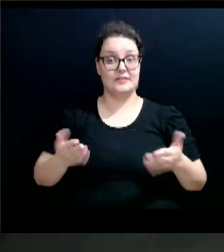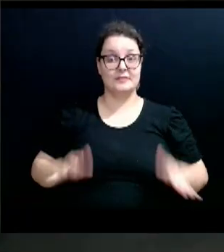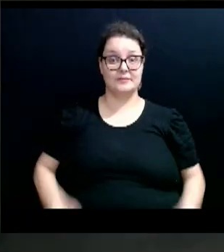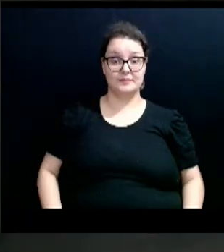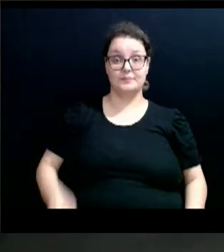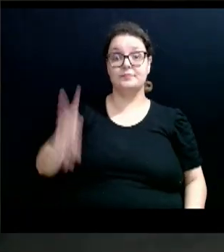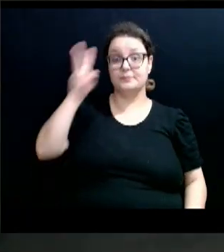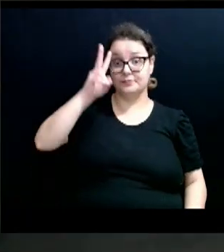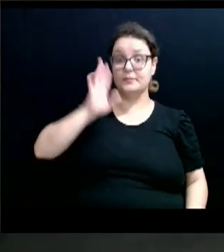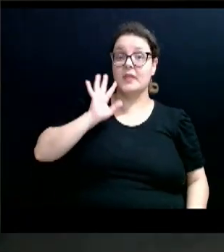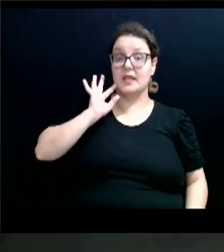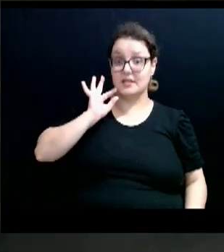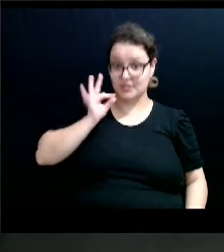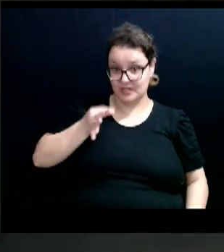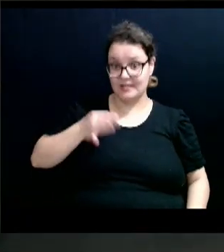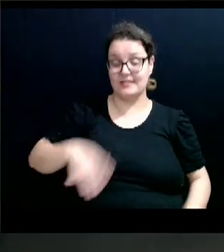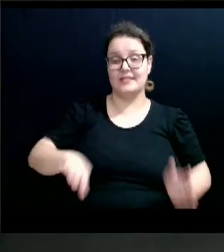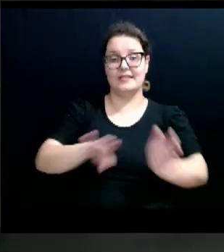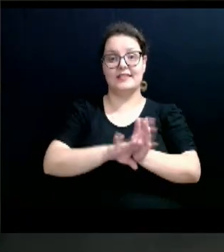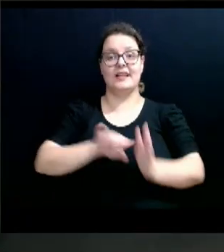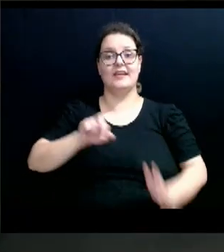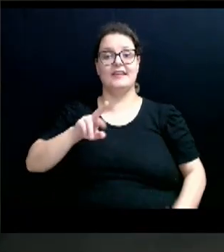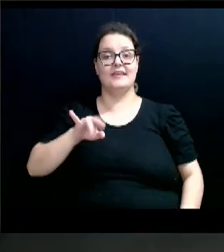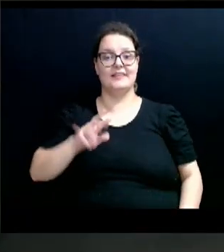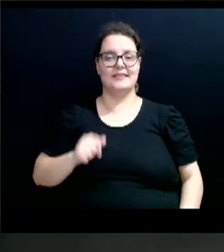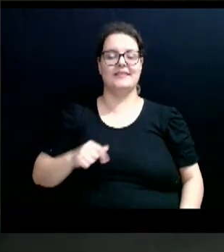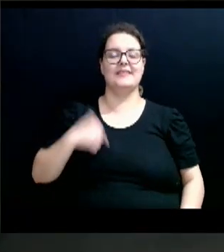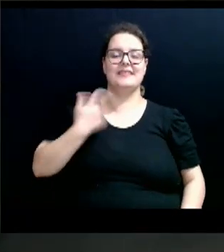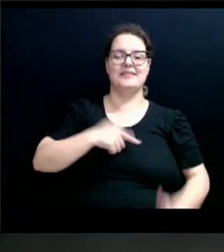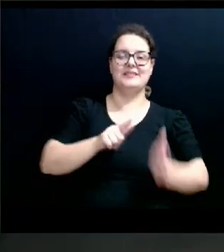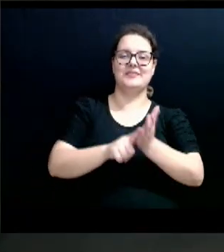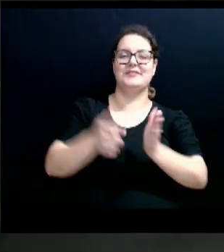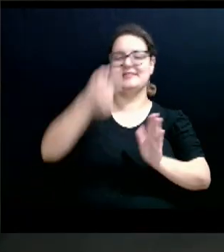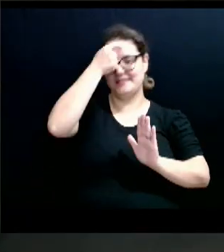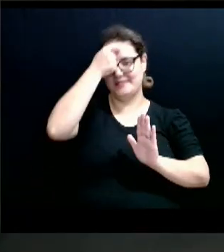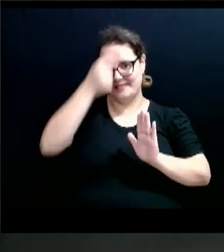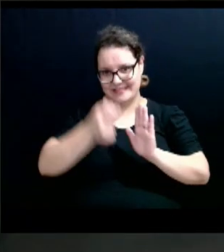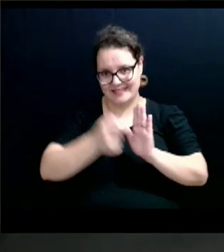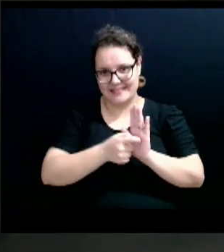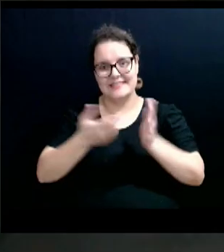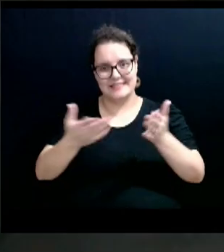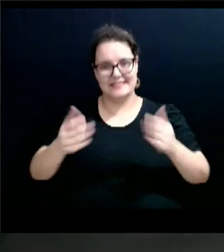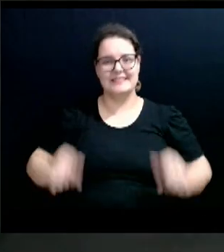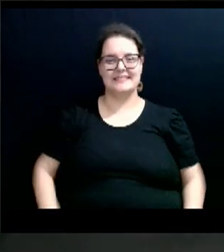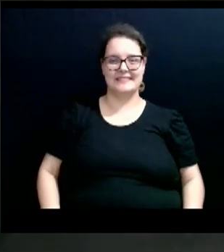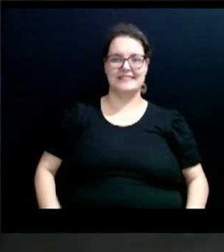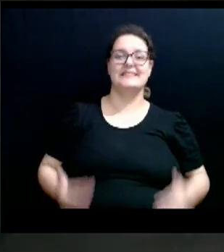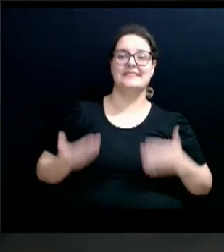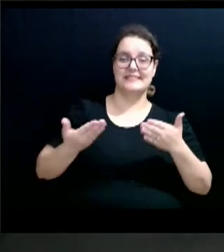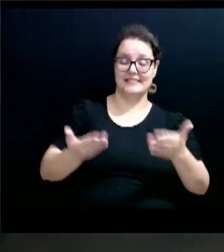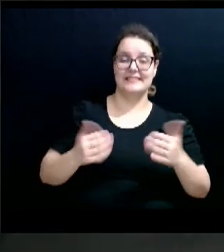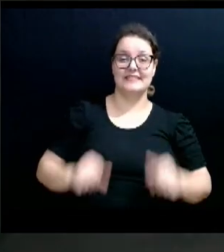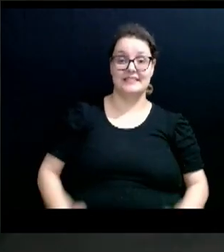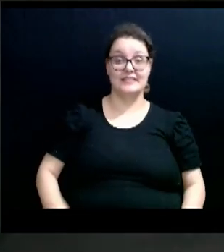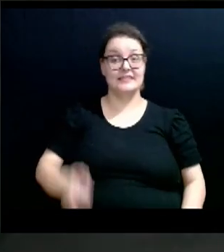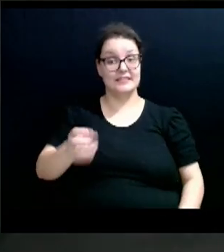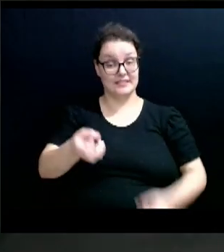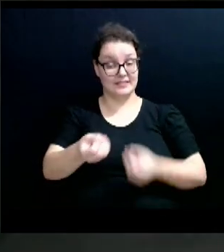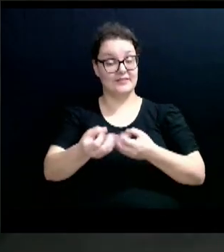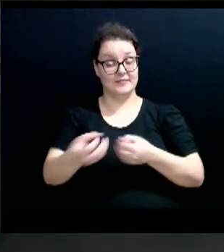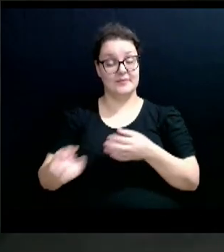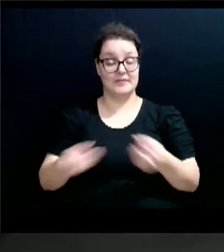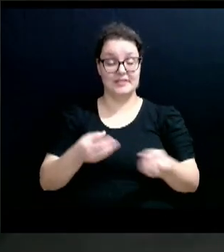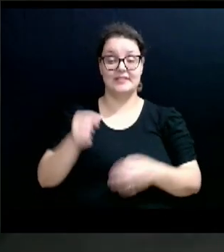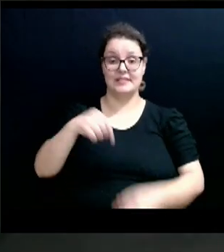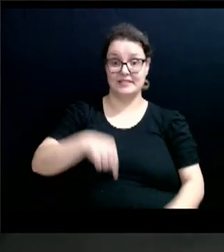pouquinho está chegando a Íria, a nossa jornalista de inteligência artificial, trazendo para você informações atualizadas aqui do